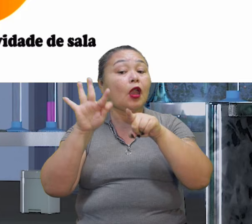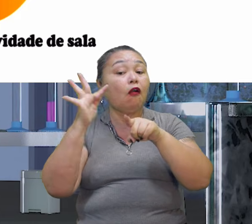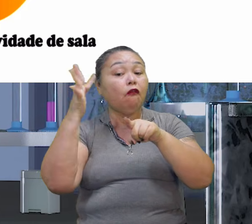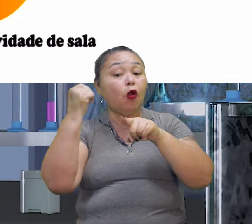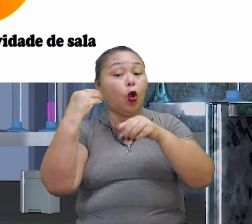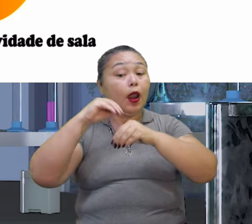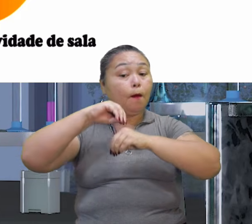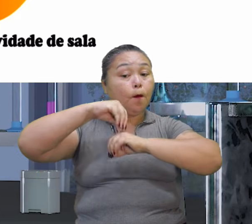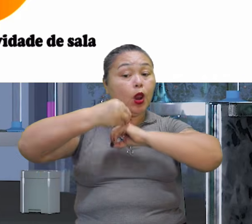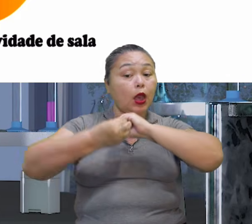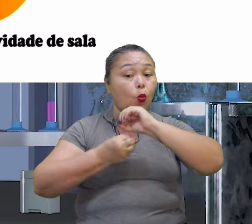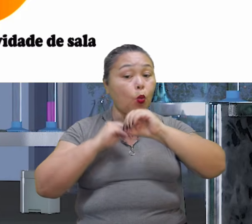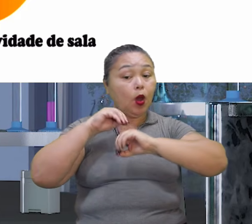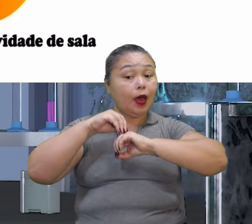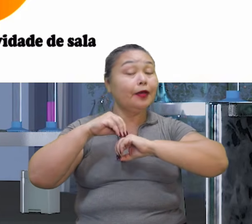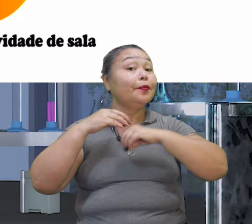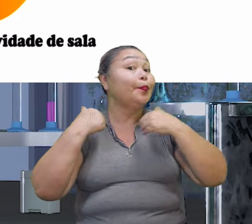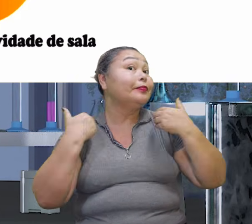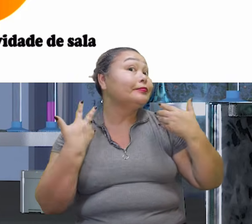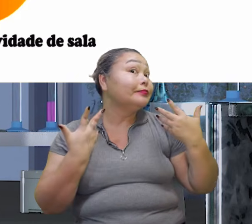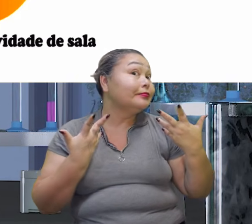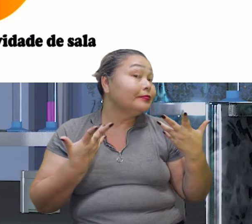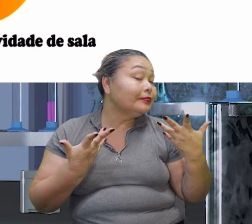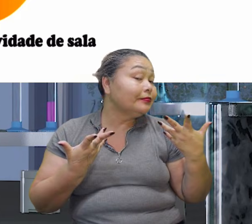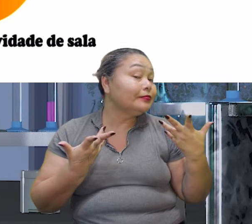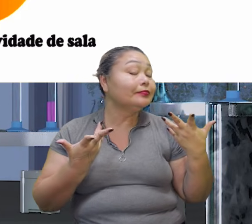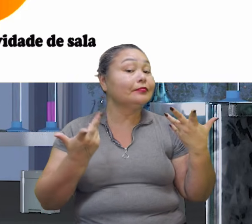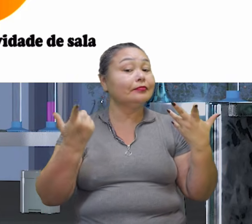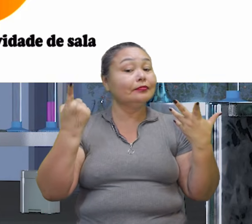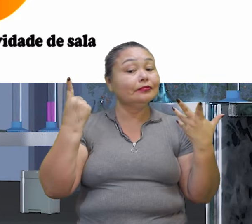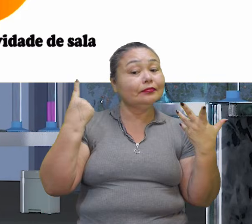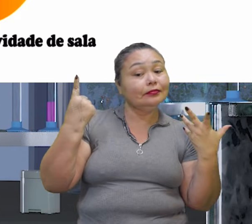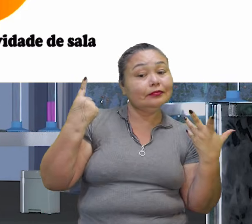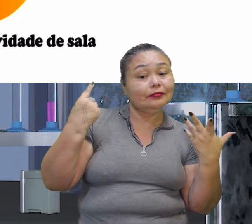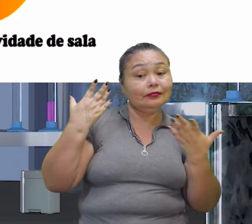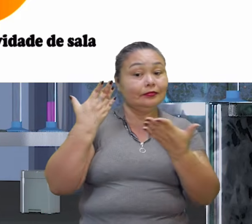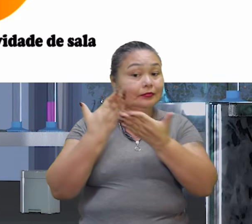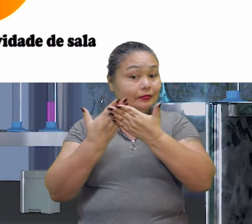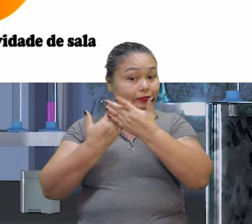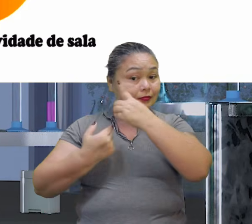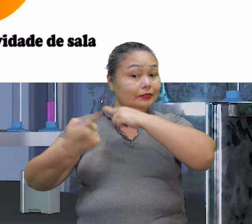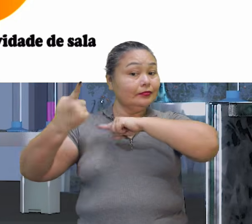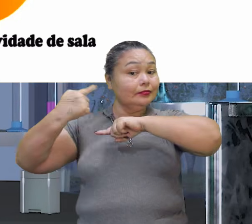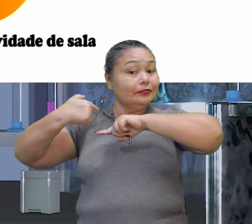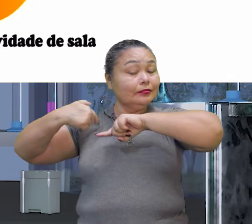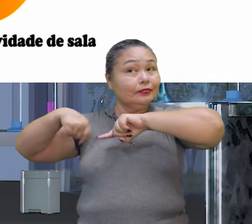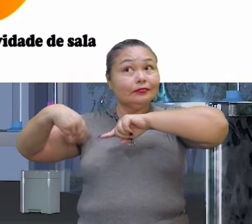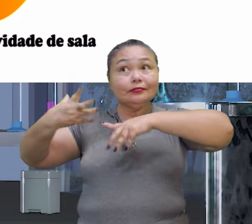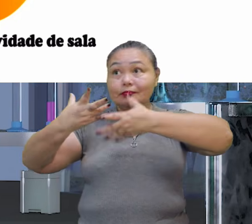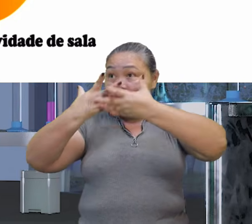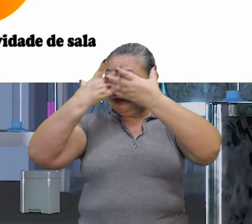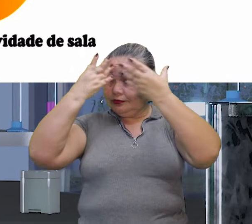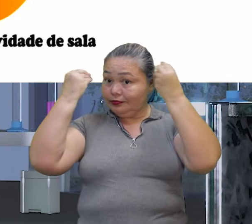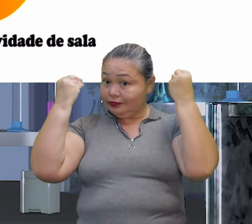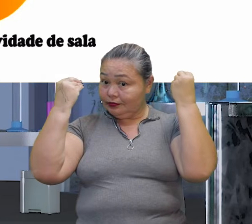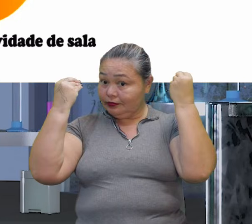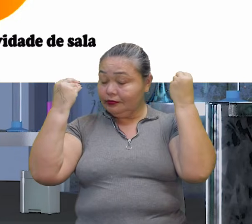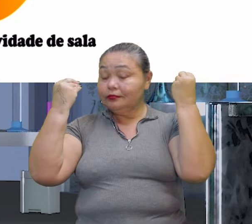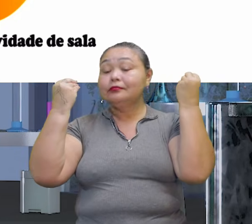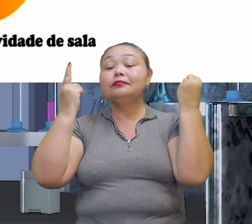fórmulas moleculares? Pois é, galerinha. O que a gente viu nas aulas anteriores, a gente não vai esquecer. Nós